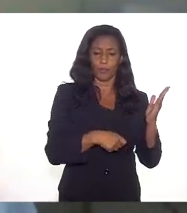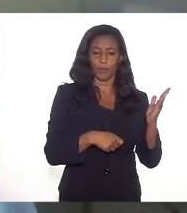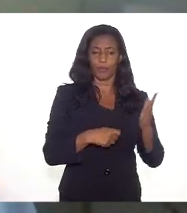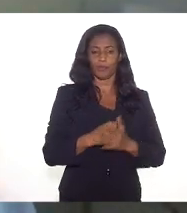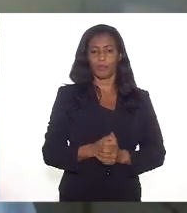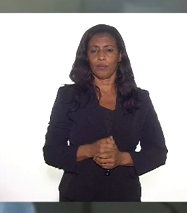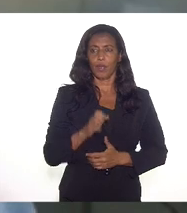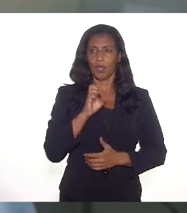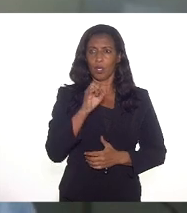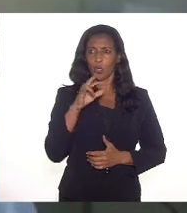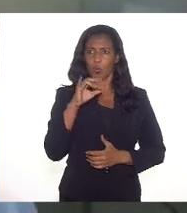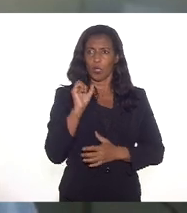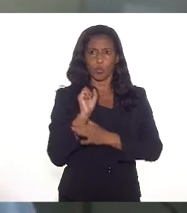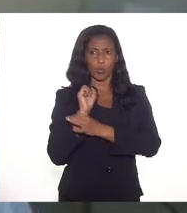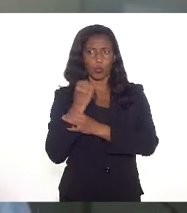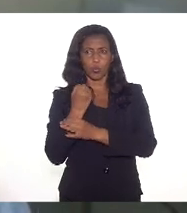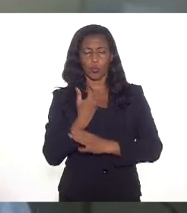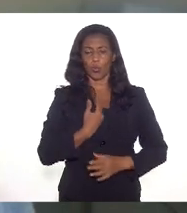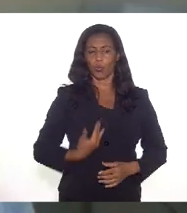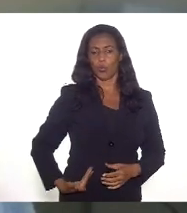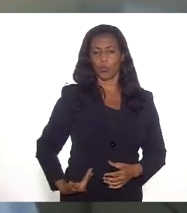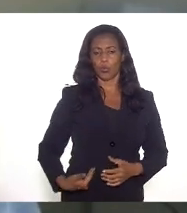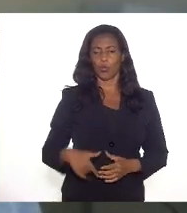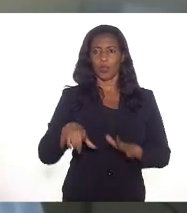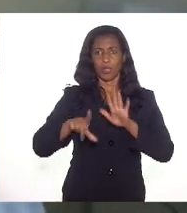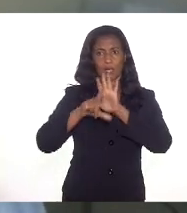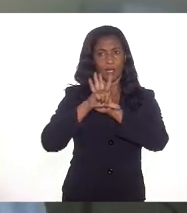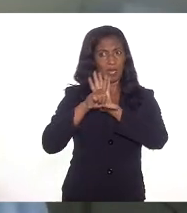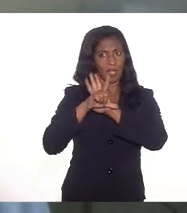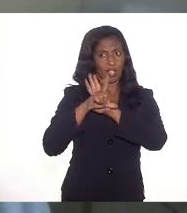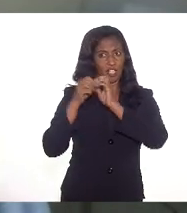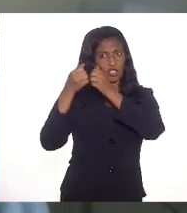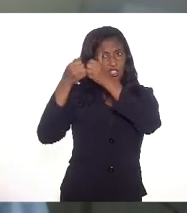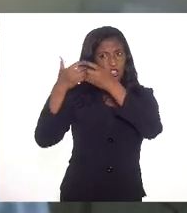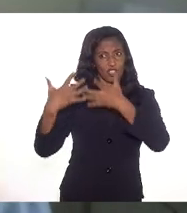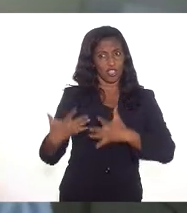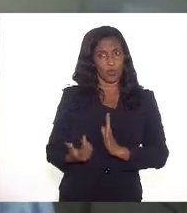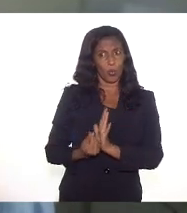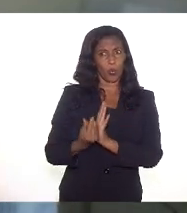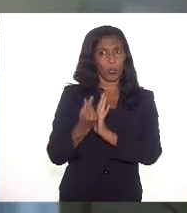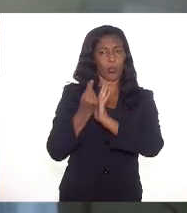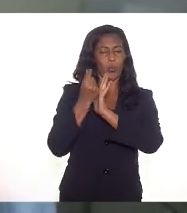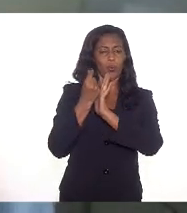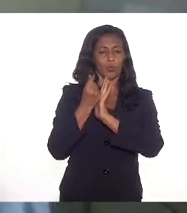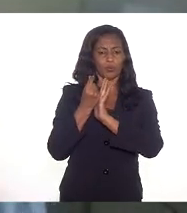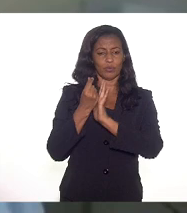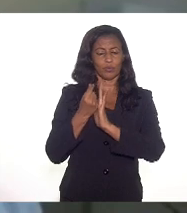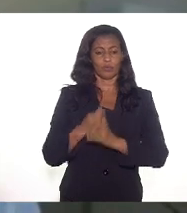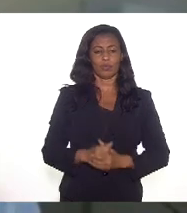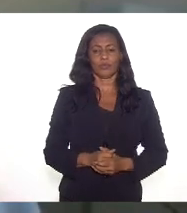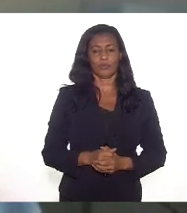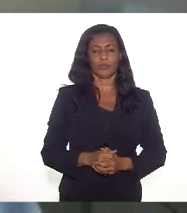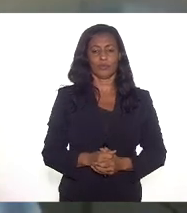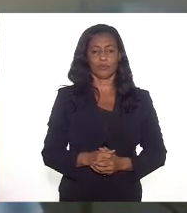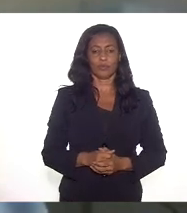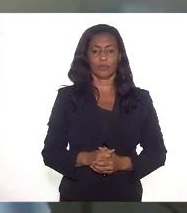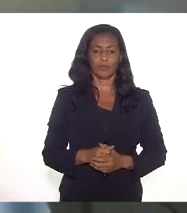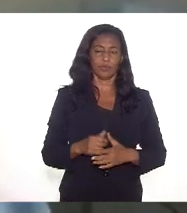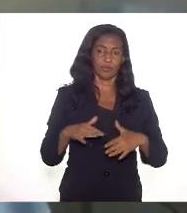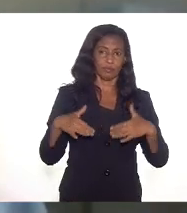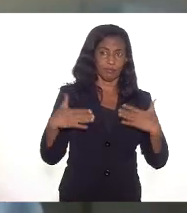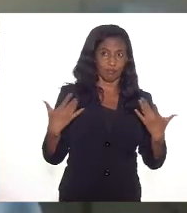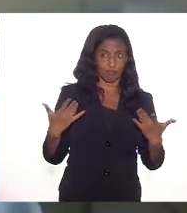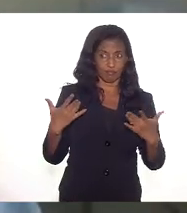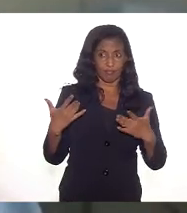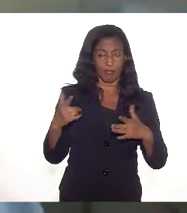no eixo da segurança pública da lei de diretriz orçamentária. Então, isso está,